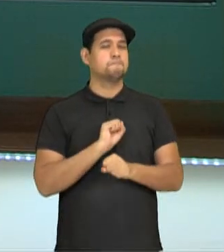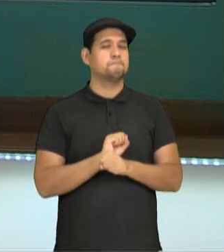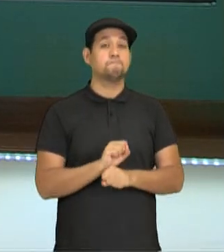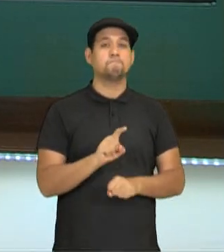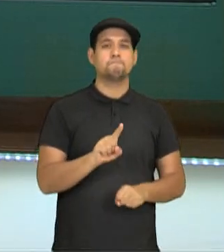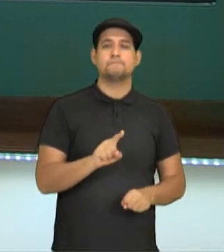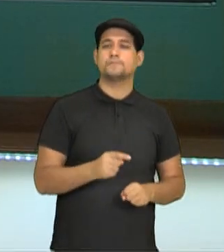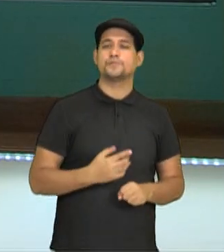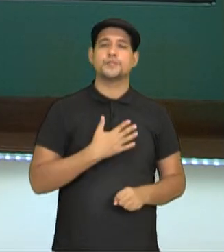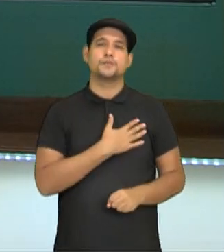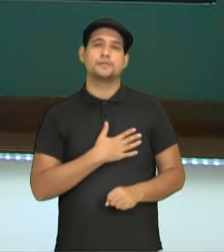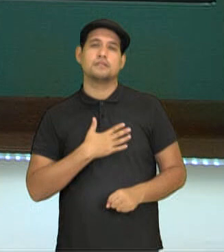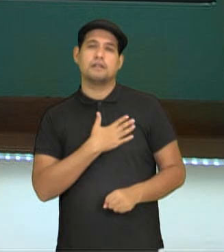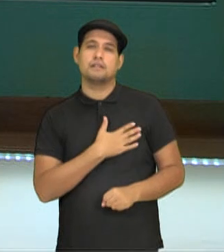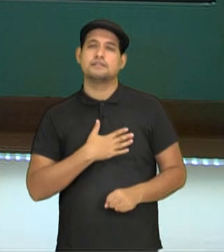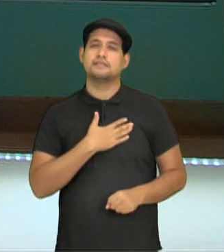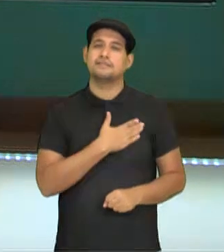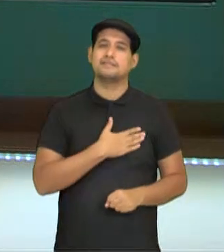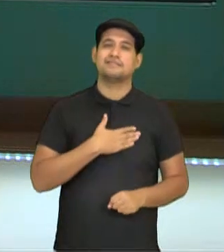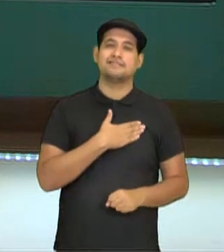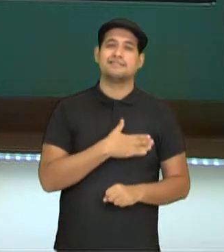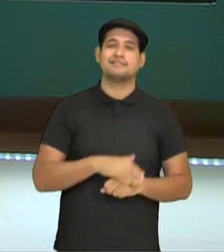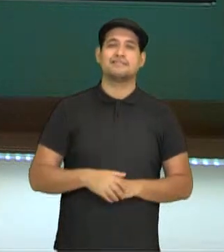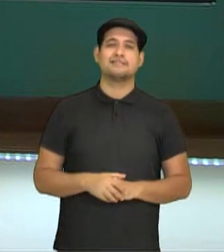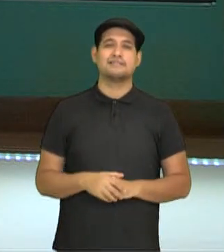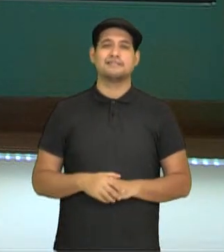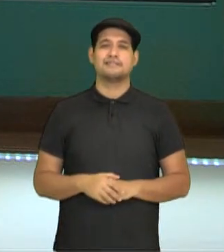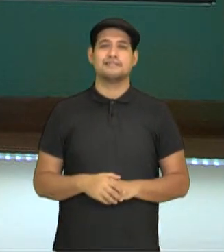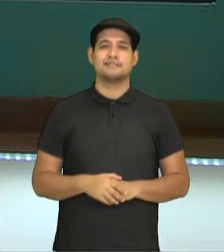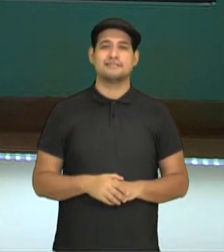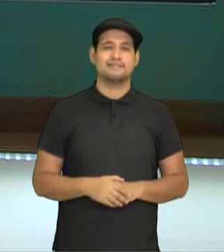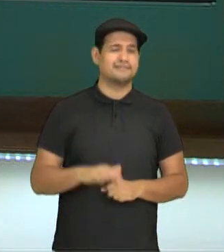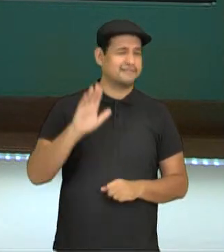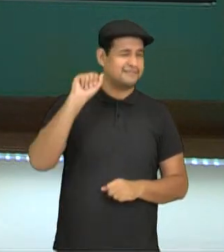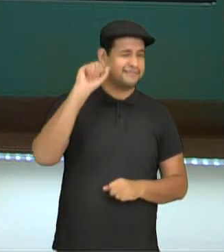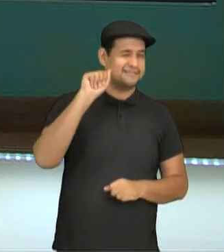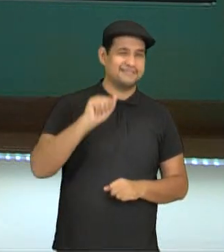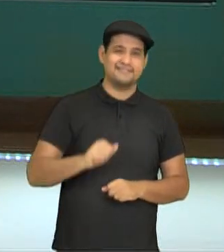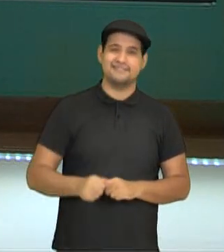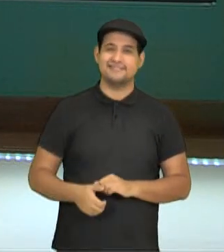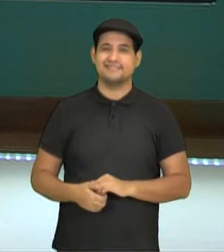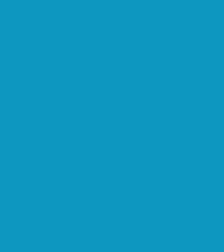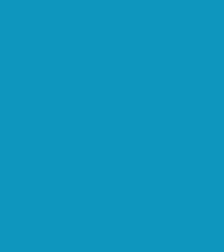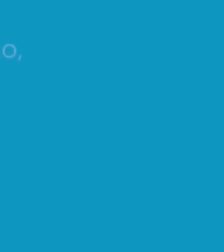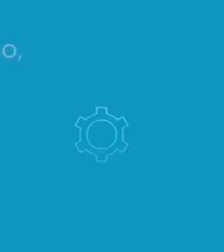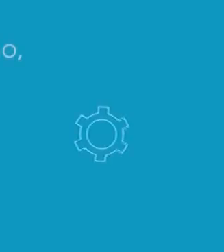muito que vocês tenham gostado, né? E até breve.